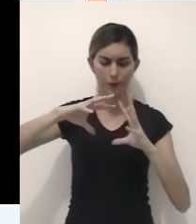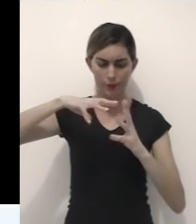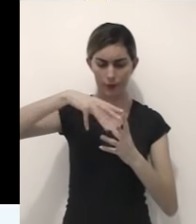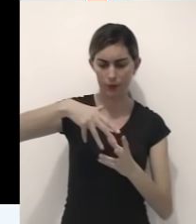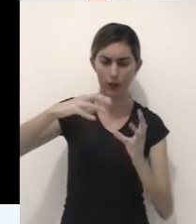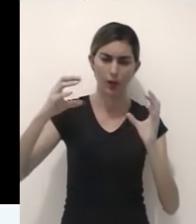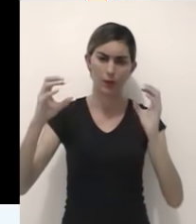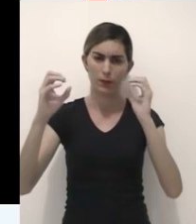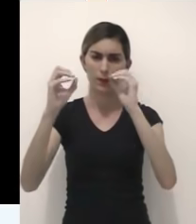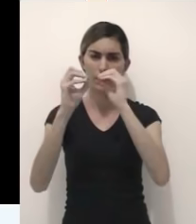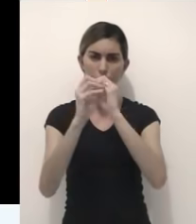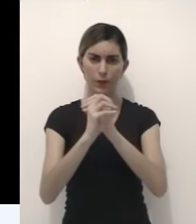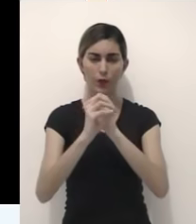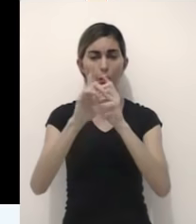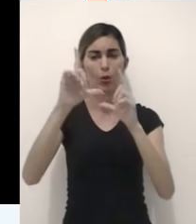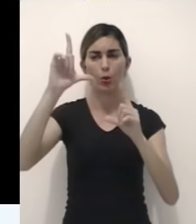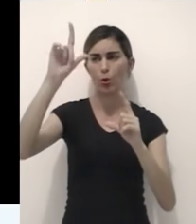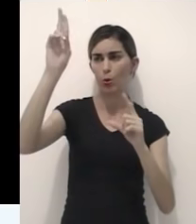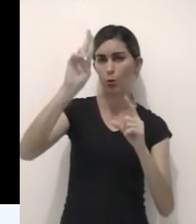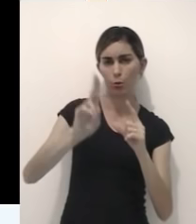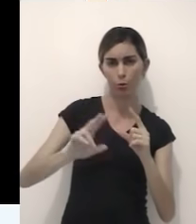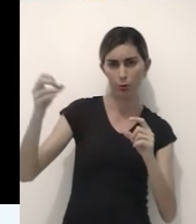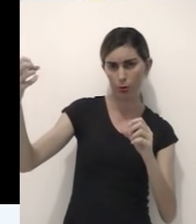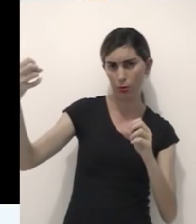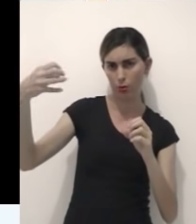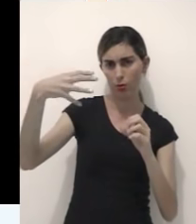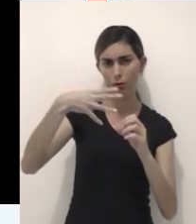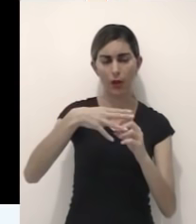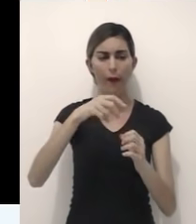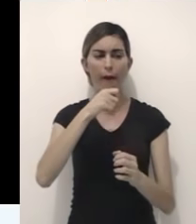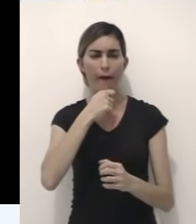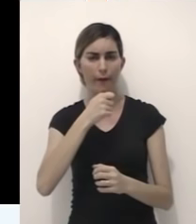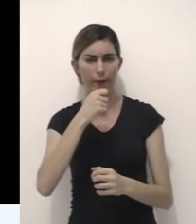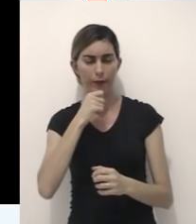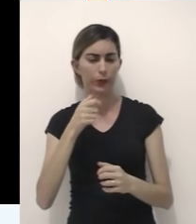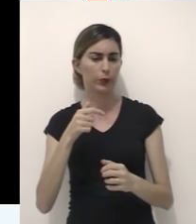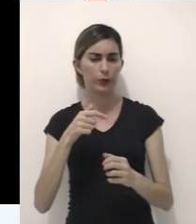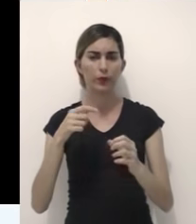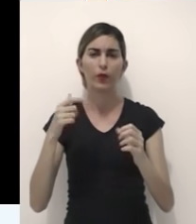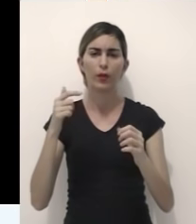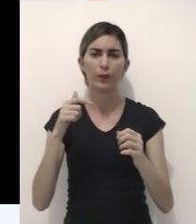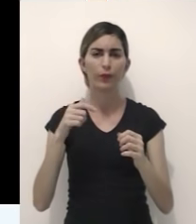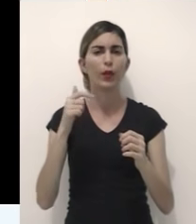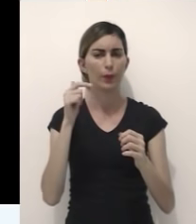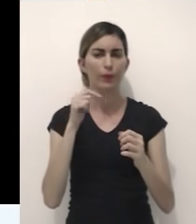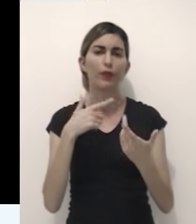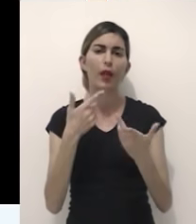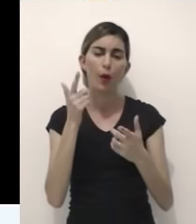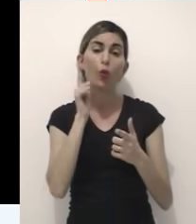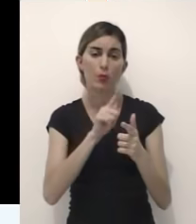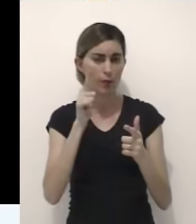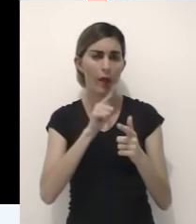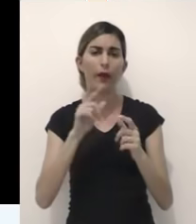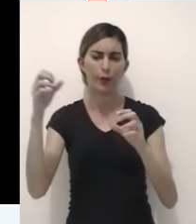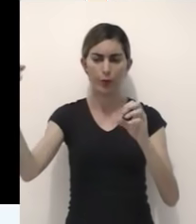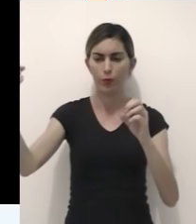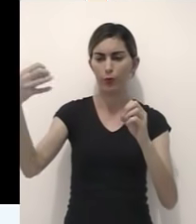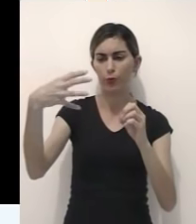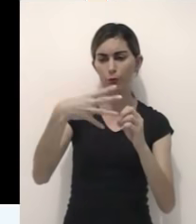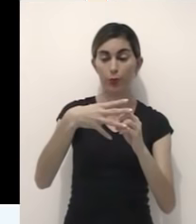da Terra, a luz solar indireta ainda consegue alcançá-la e